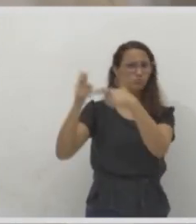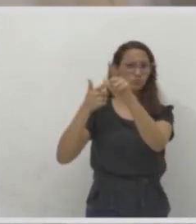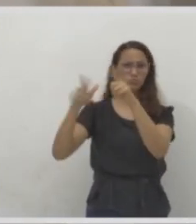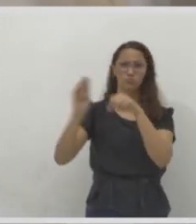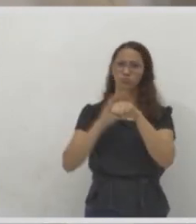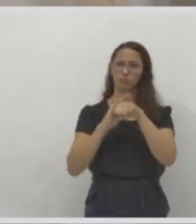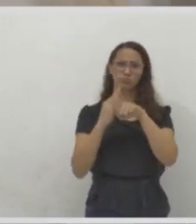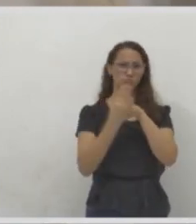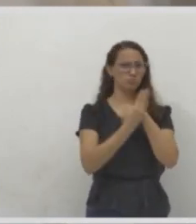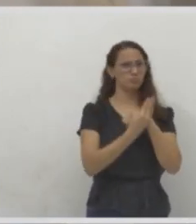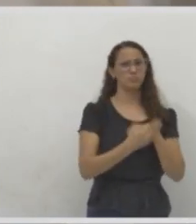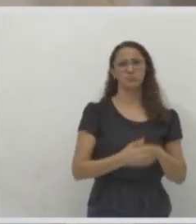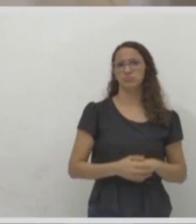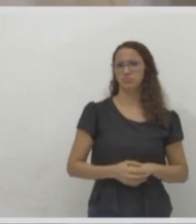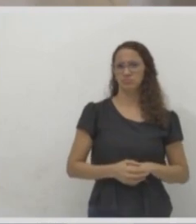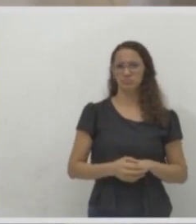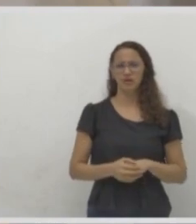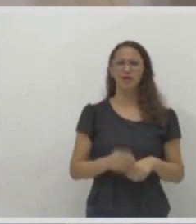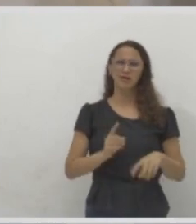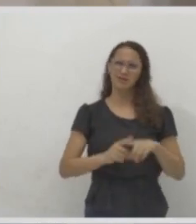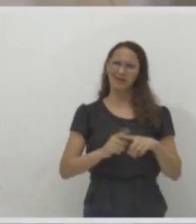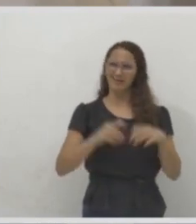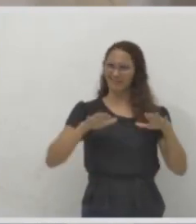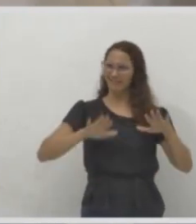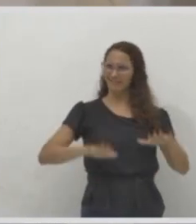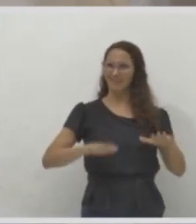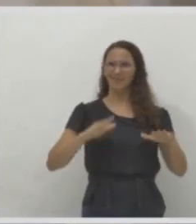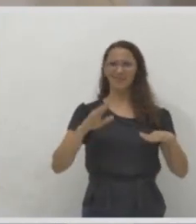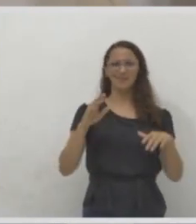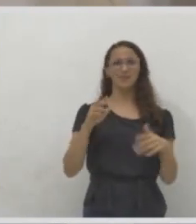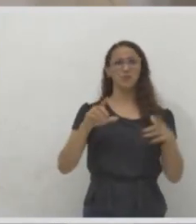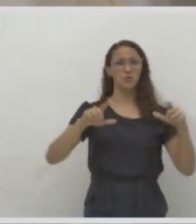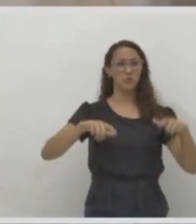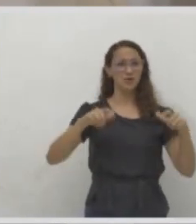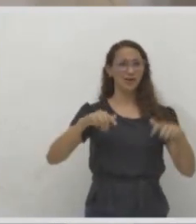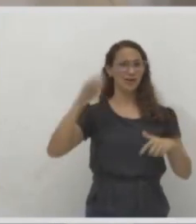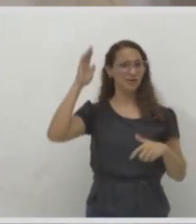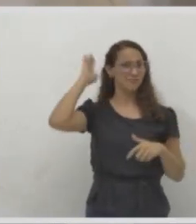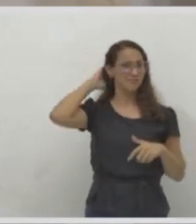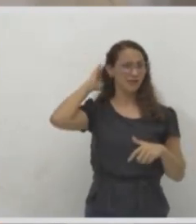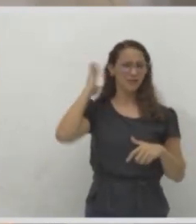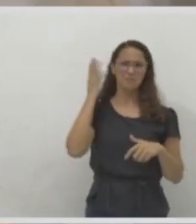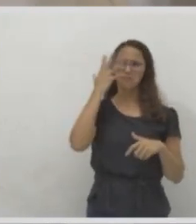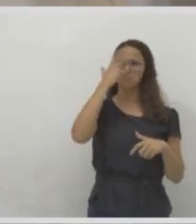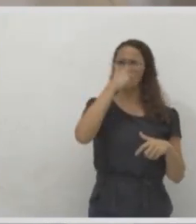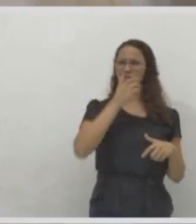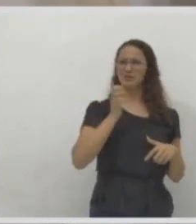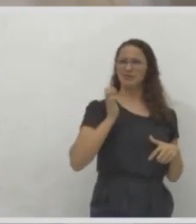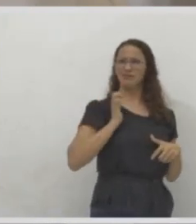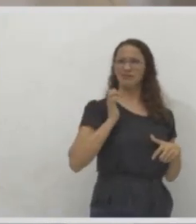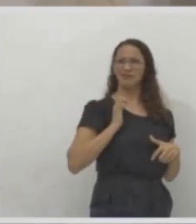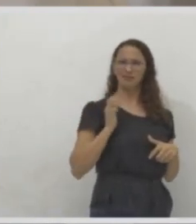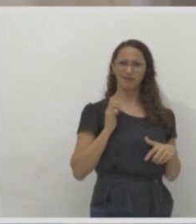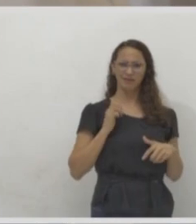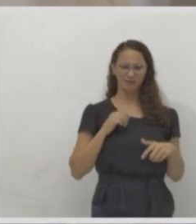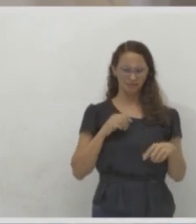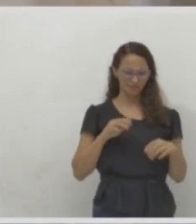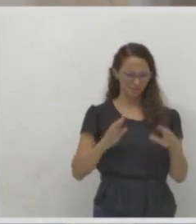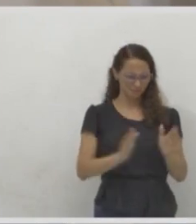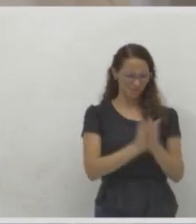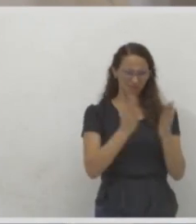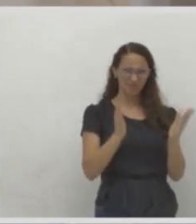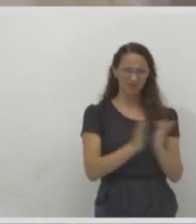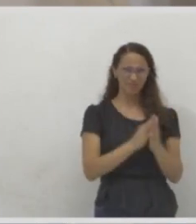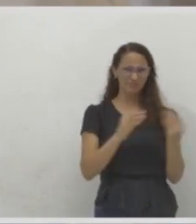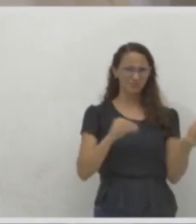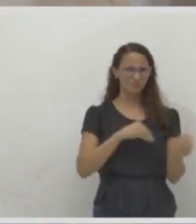bonito ter uma Belém chique, uma Belém rica, uma Belém suntuosa, com gente pobre enfeiando o lugar, tá? E as